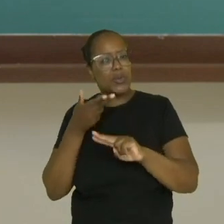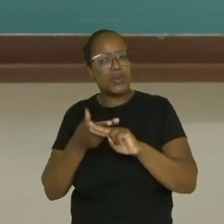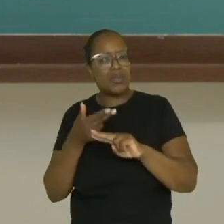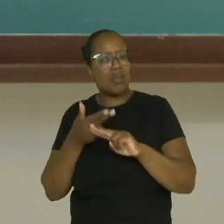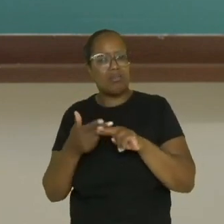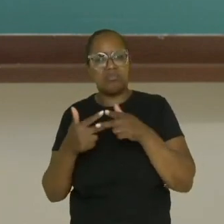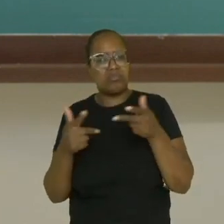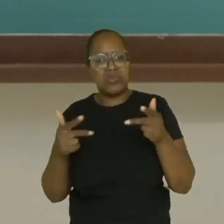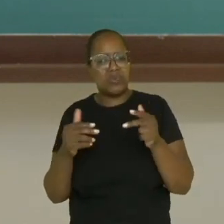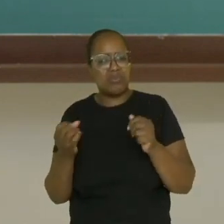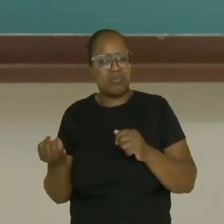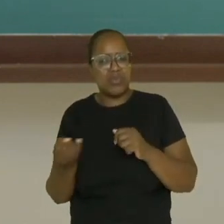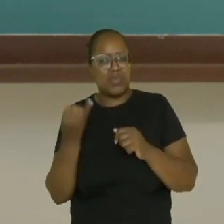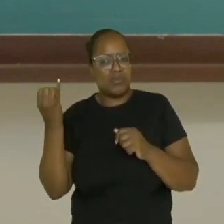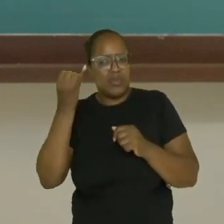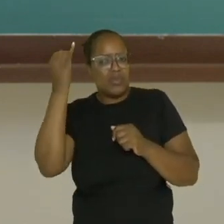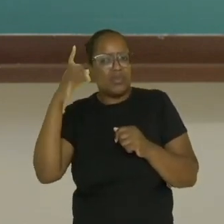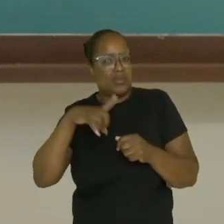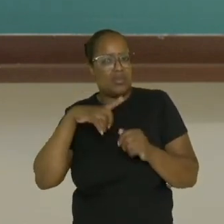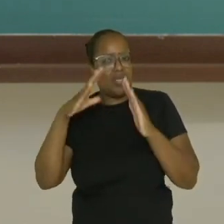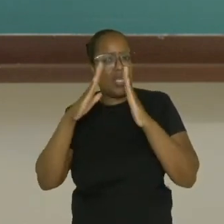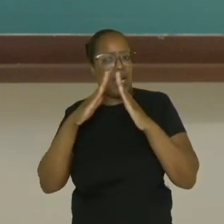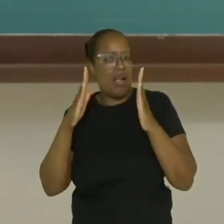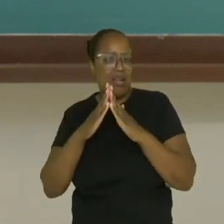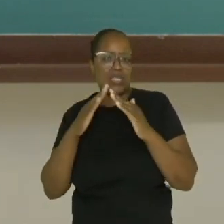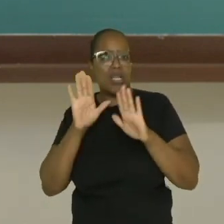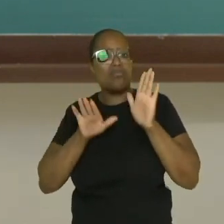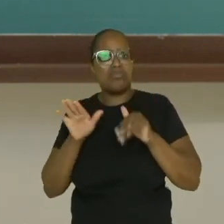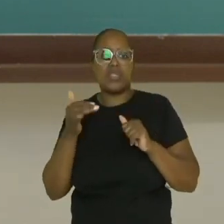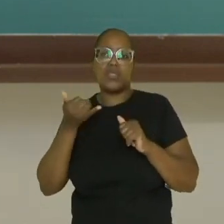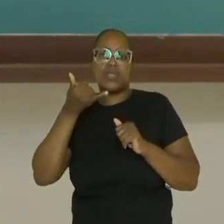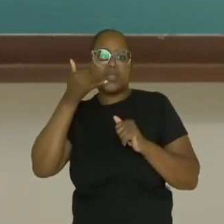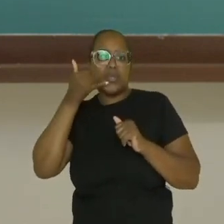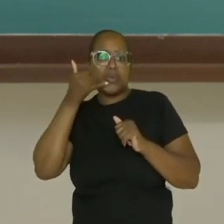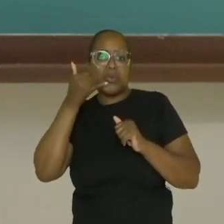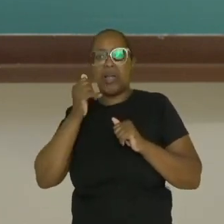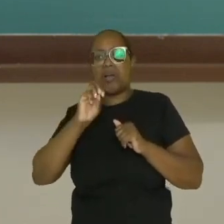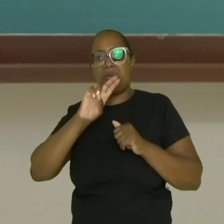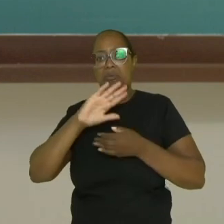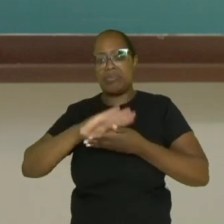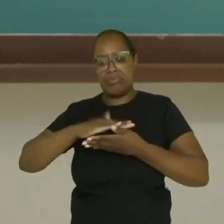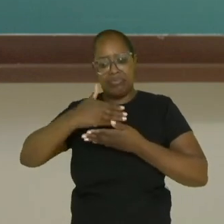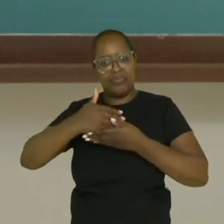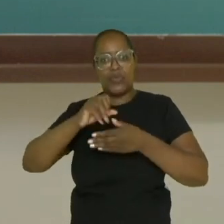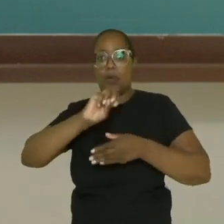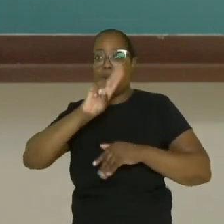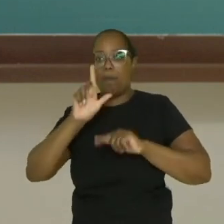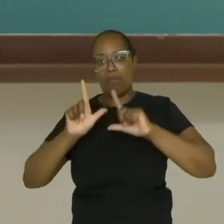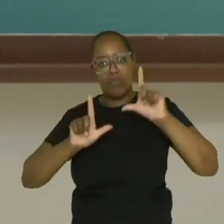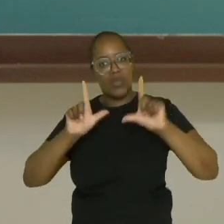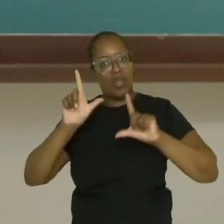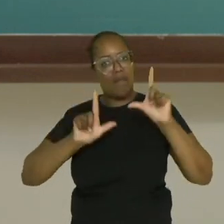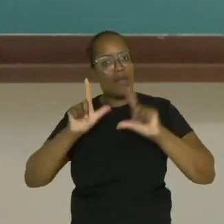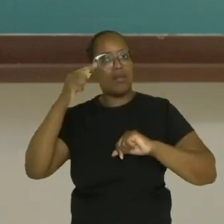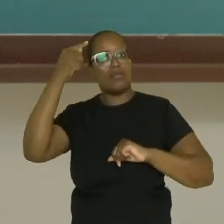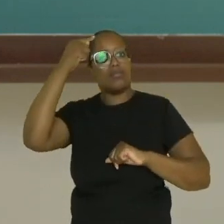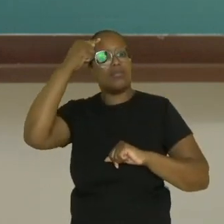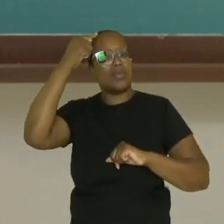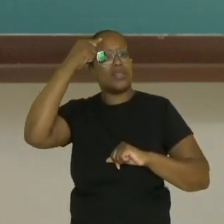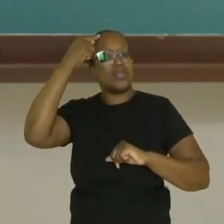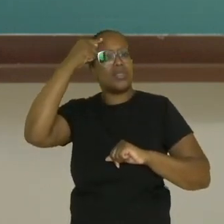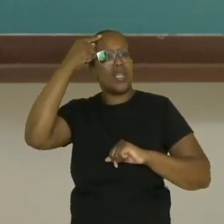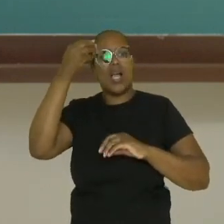você tem em sua casa, o seu celular, seu notebook, sua TV, pensar em